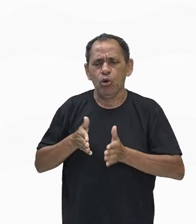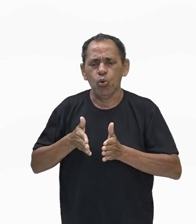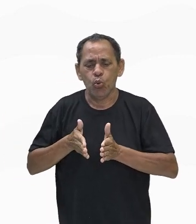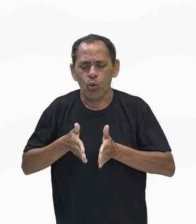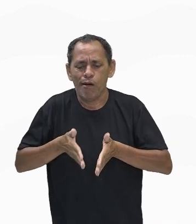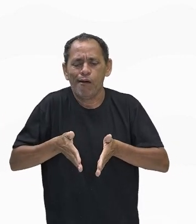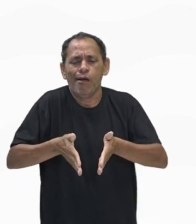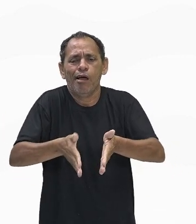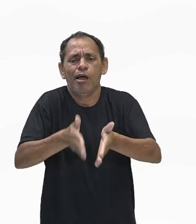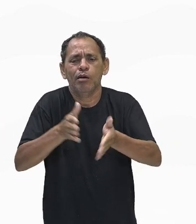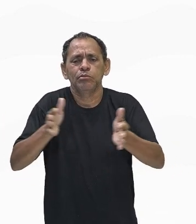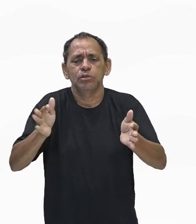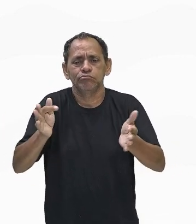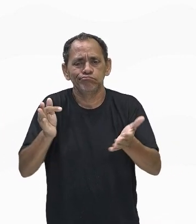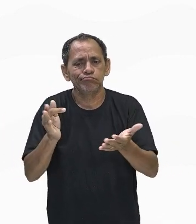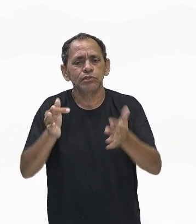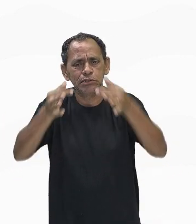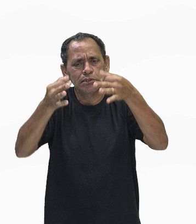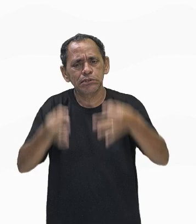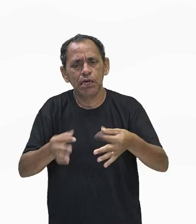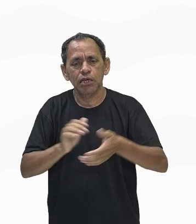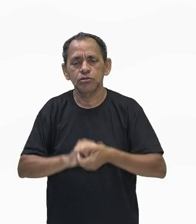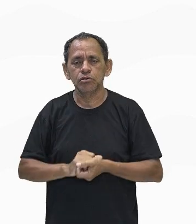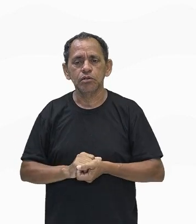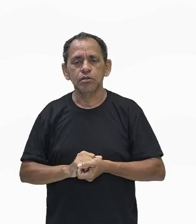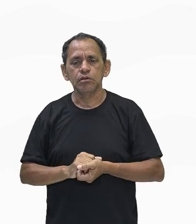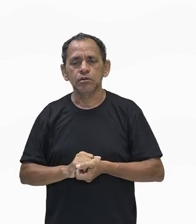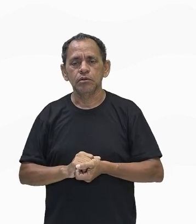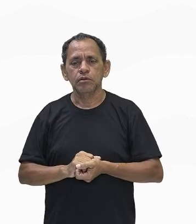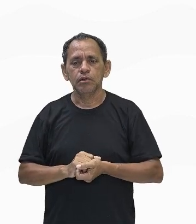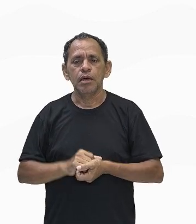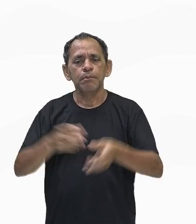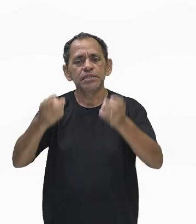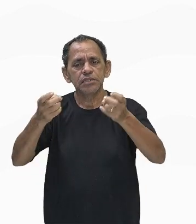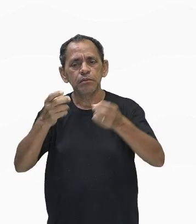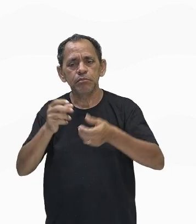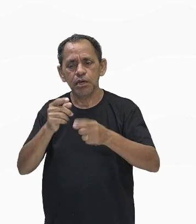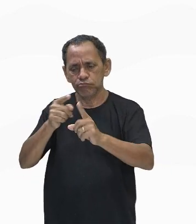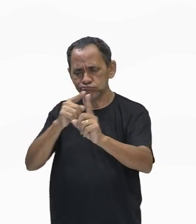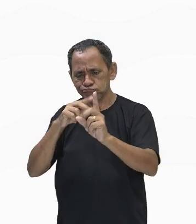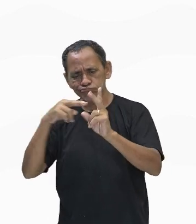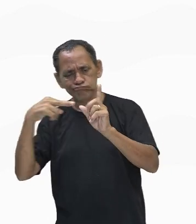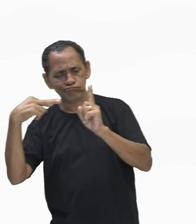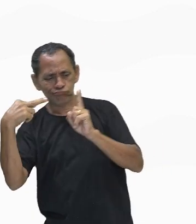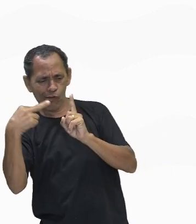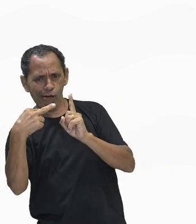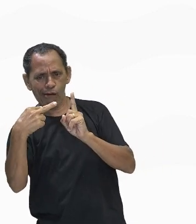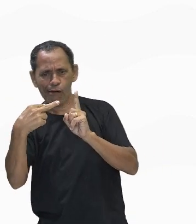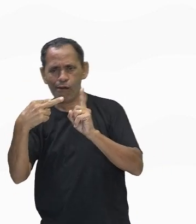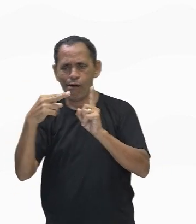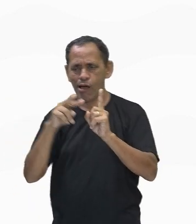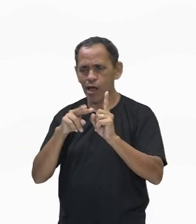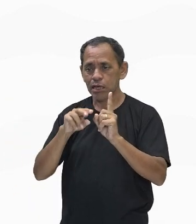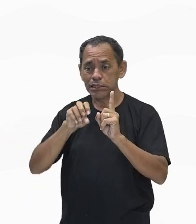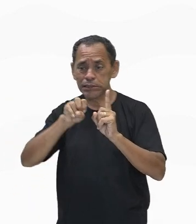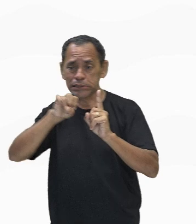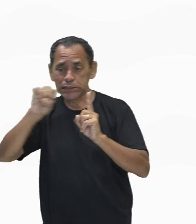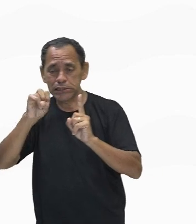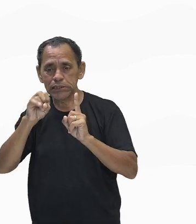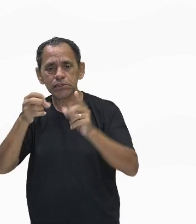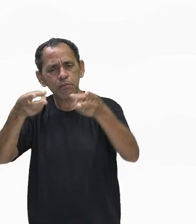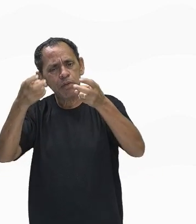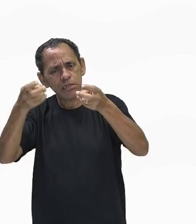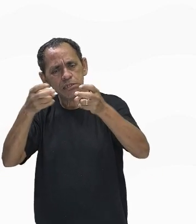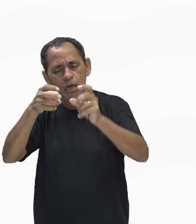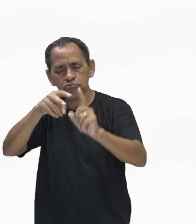nos permite ter novas visões. Então, quando a gente às vezes dá um passinho para trás, né, a gente consegue ver